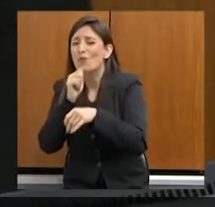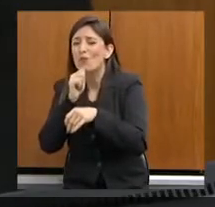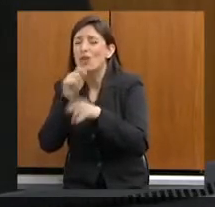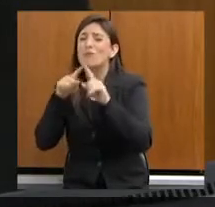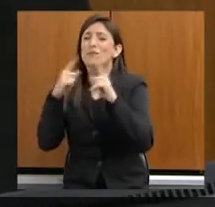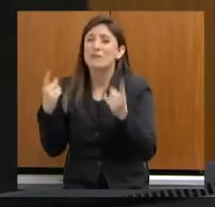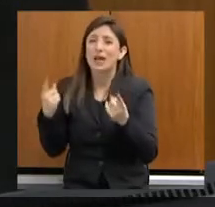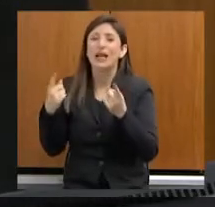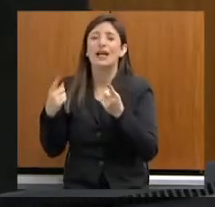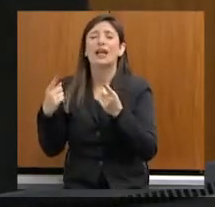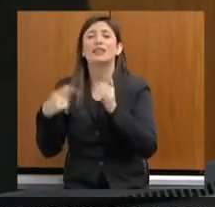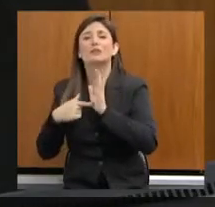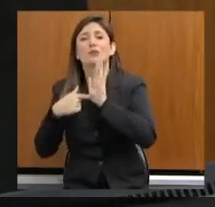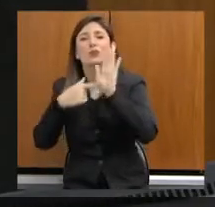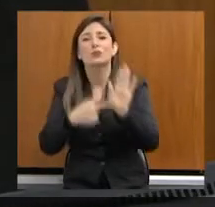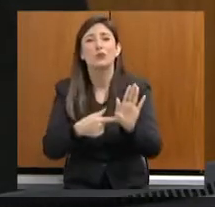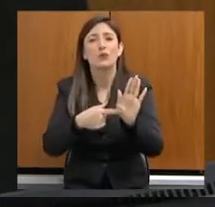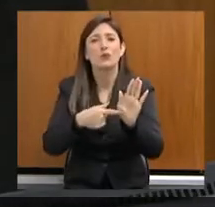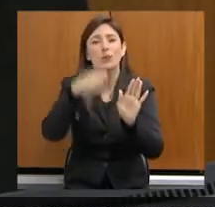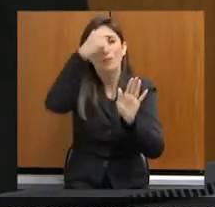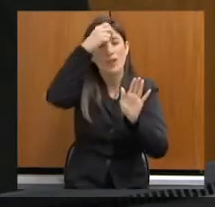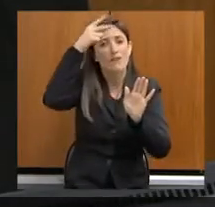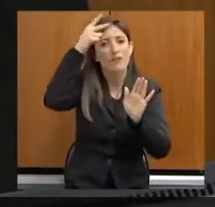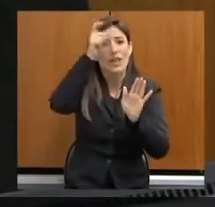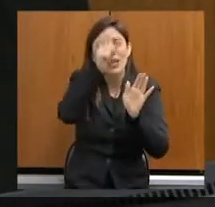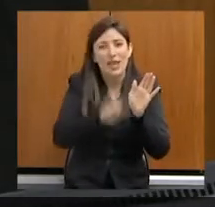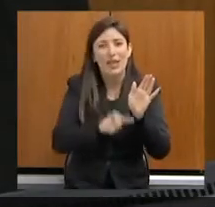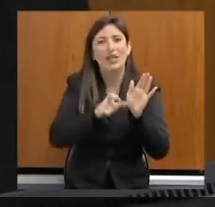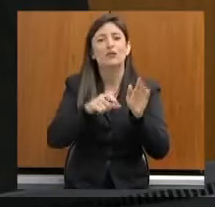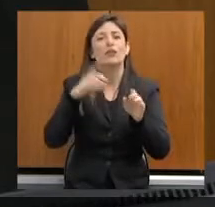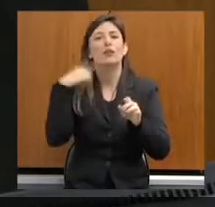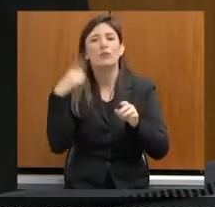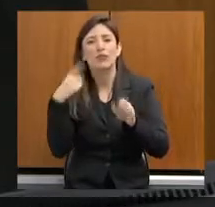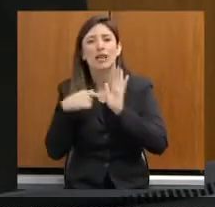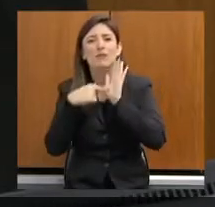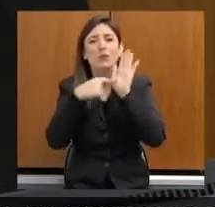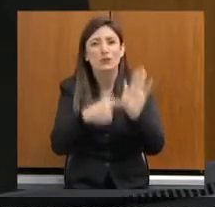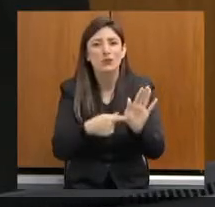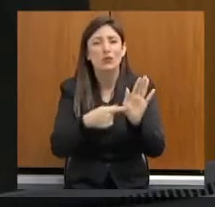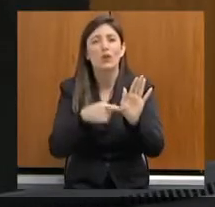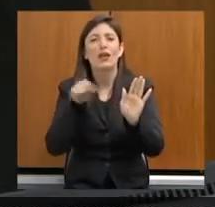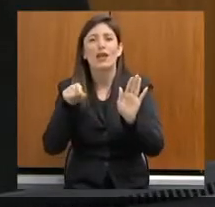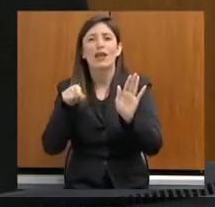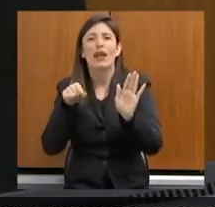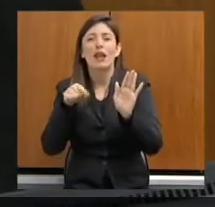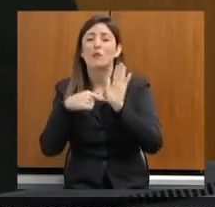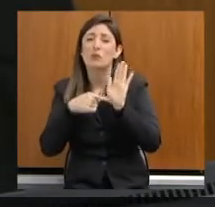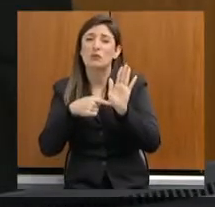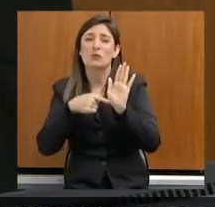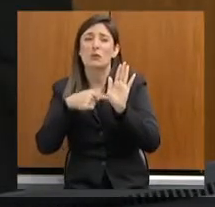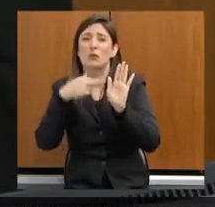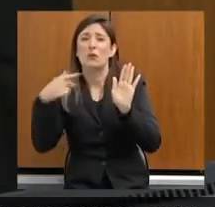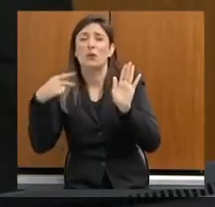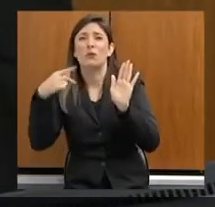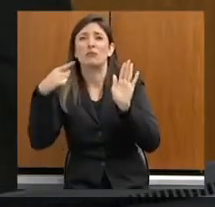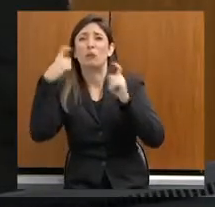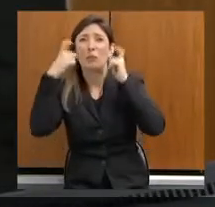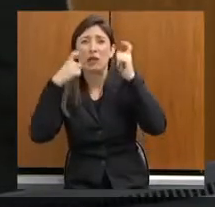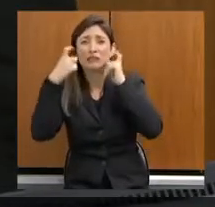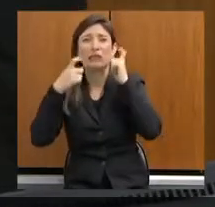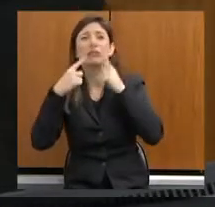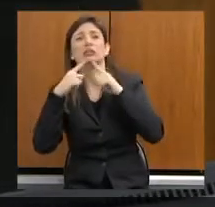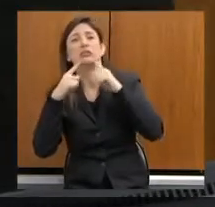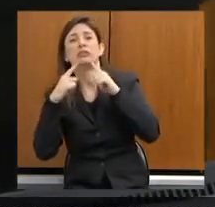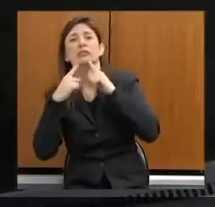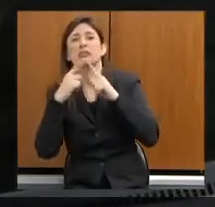prefeitos preocupações que pra mim pareciam mais preocupações de cunho pessoal e